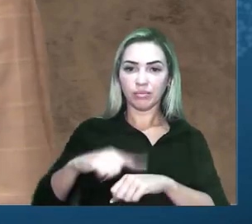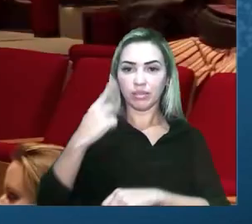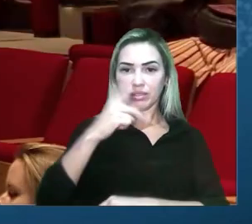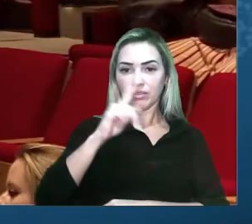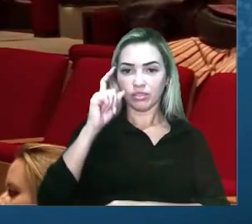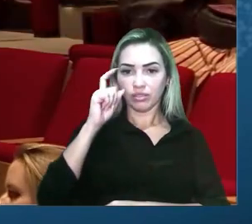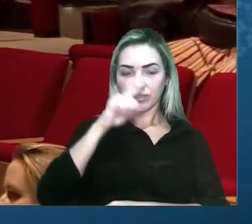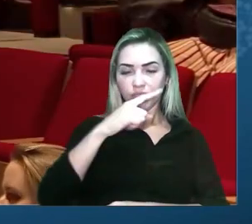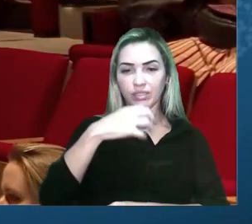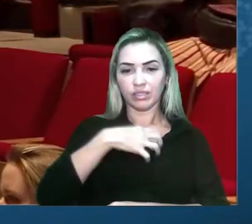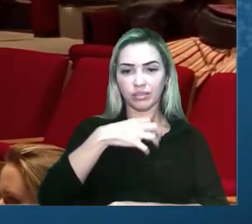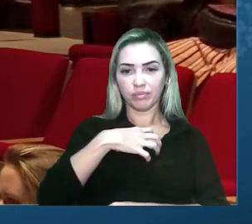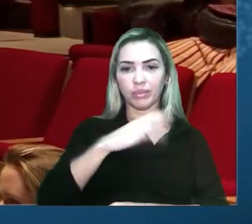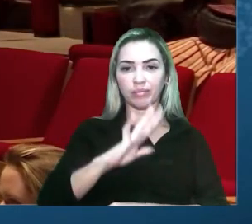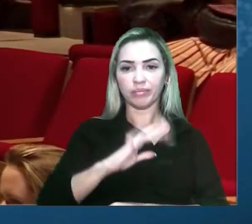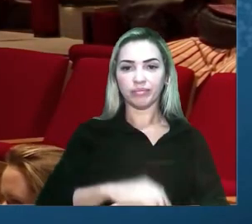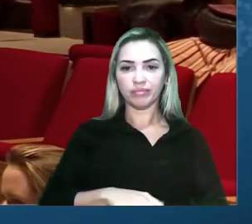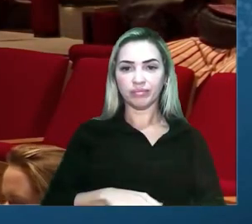Obrigado.